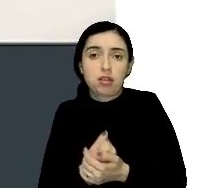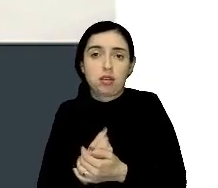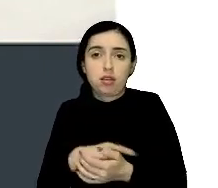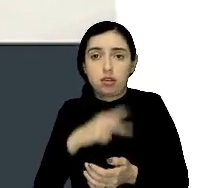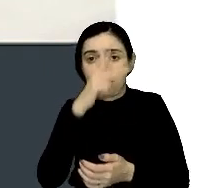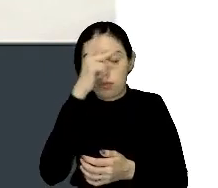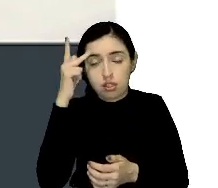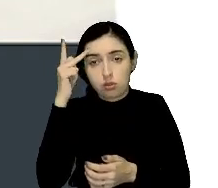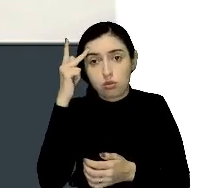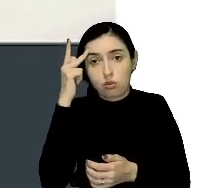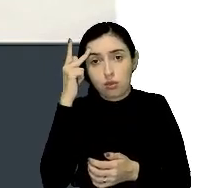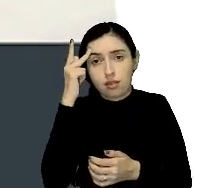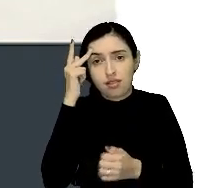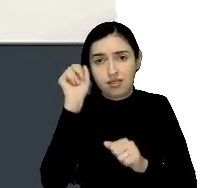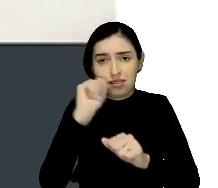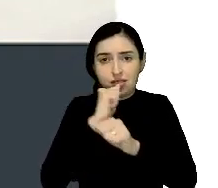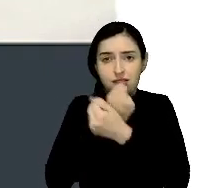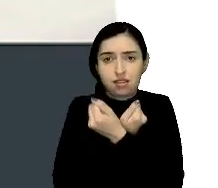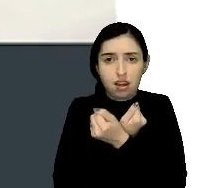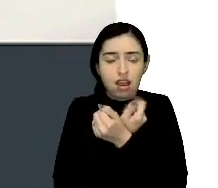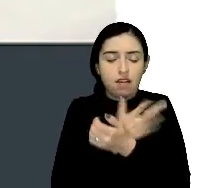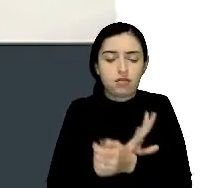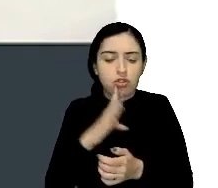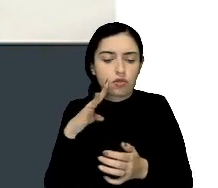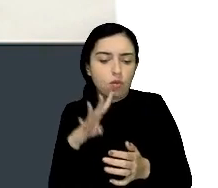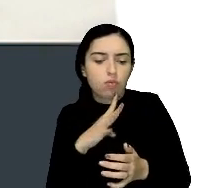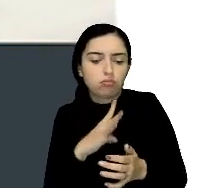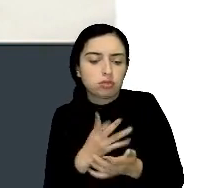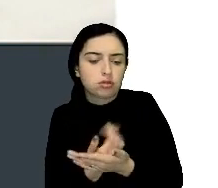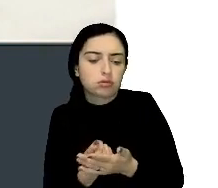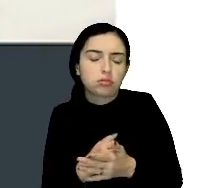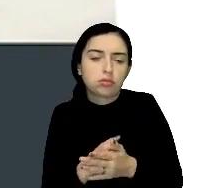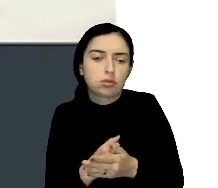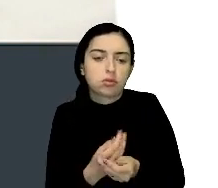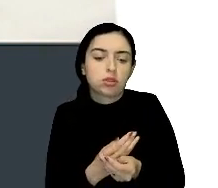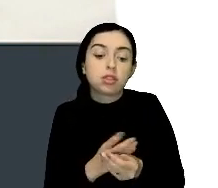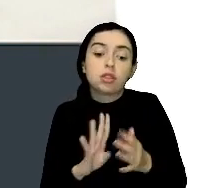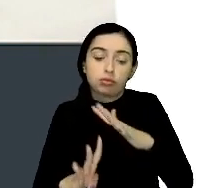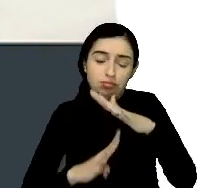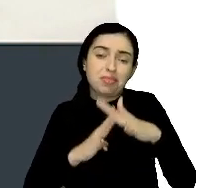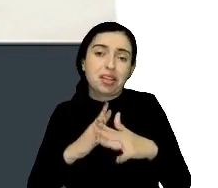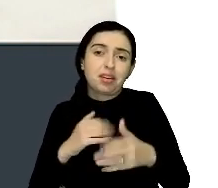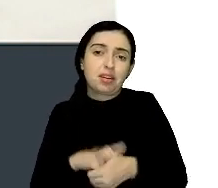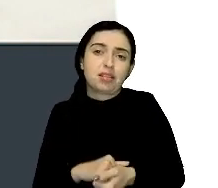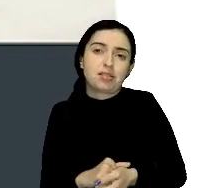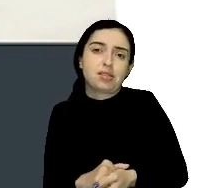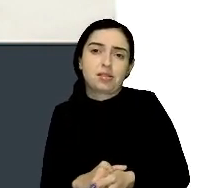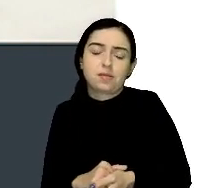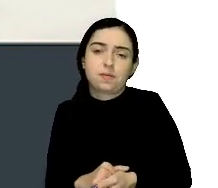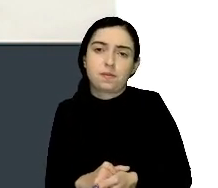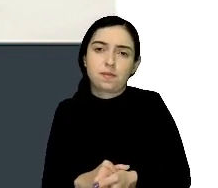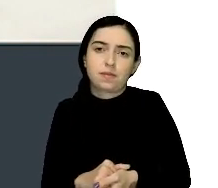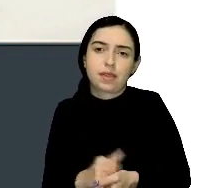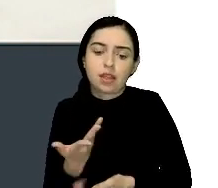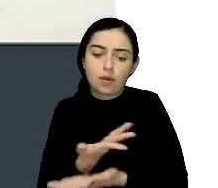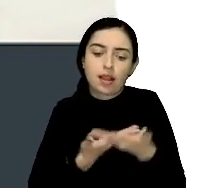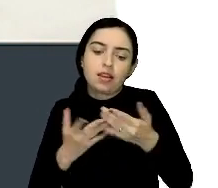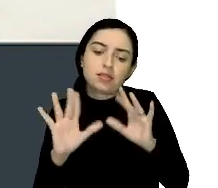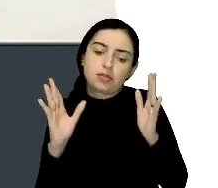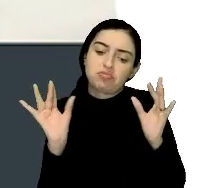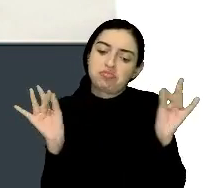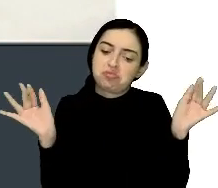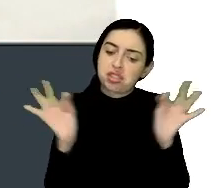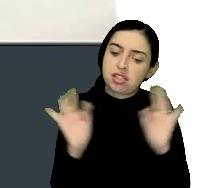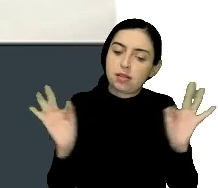situação análoga de escravo são encontradas e normalmente elas são migrantes. A relação é simples, né? Quanto